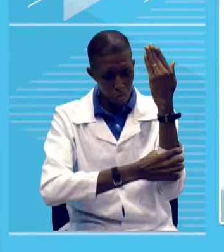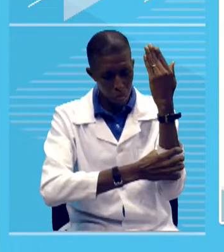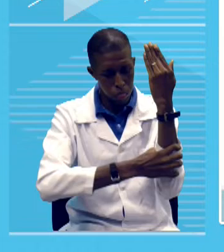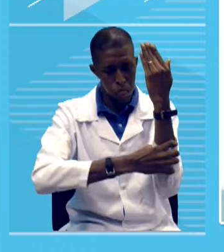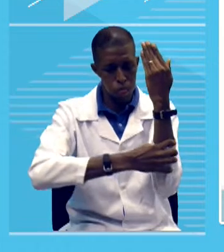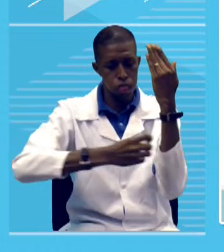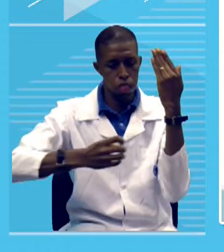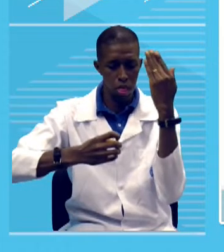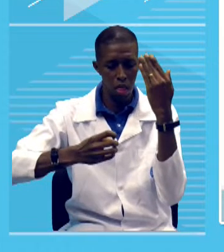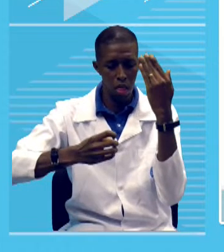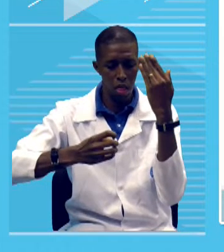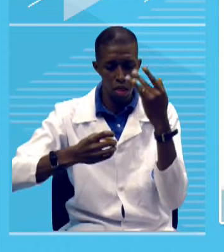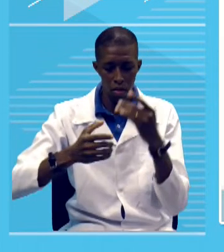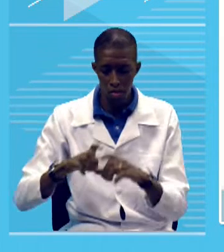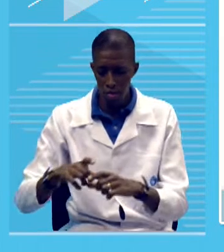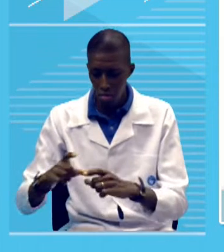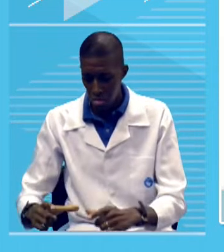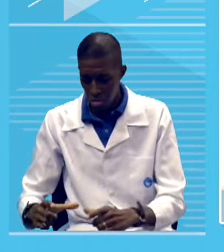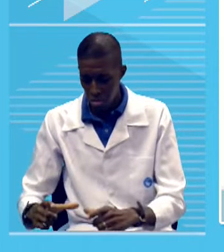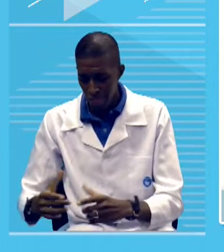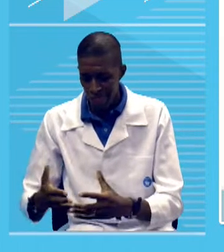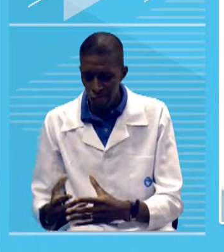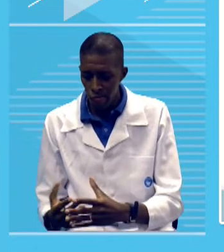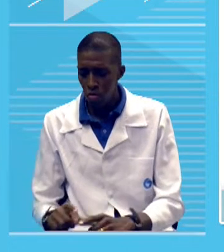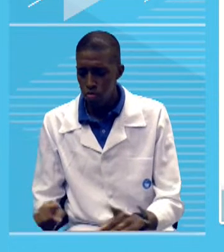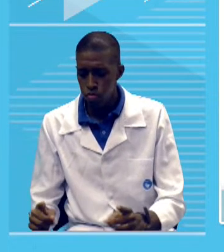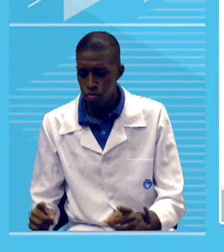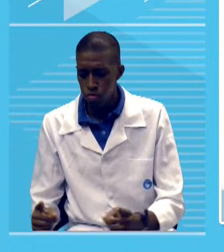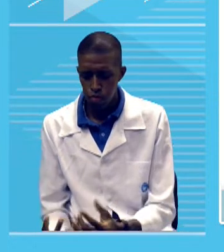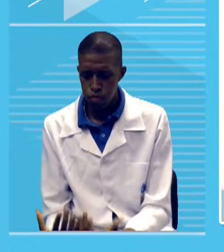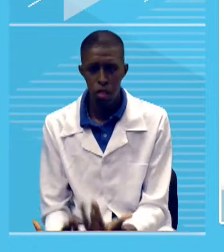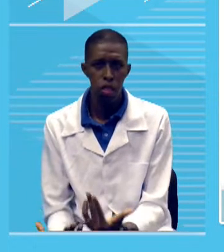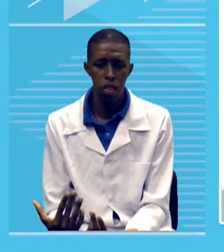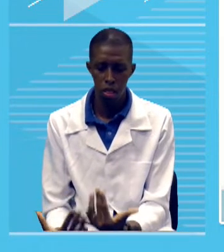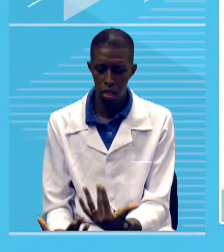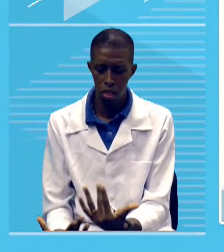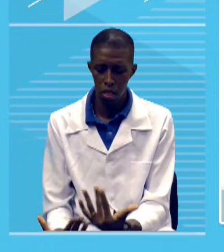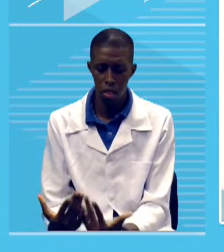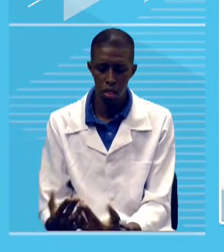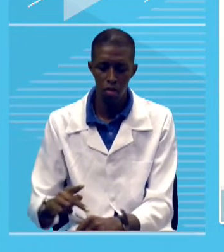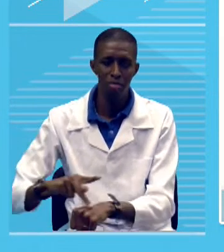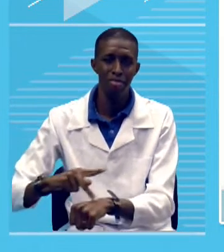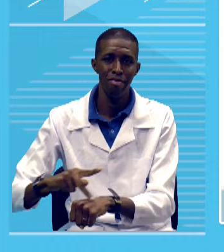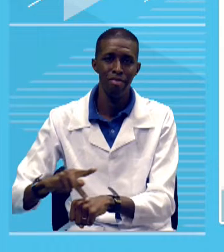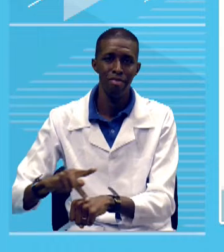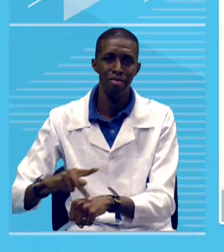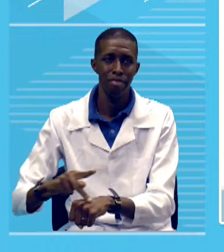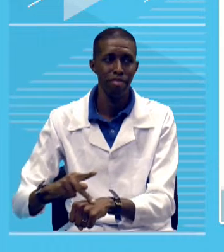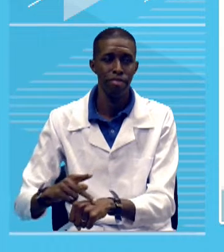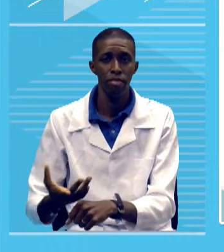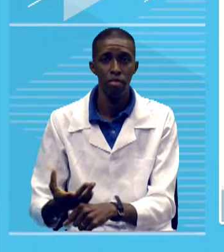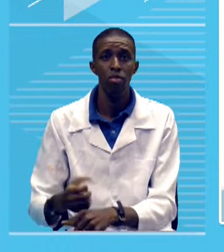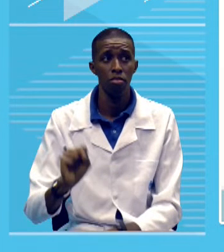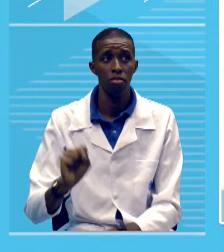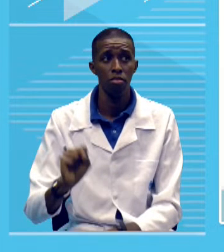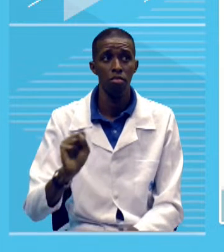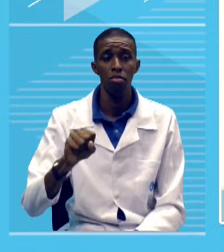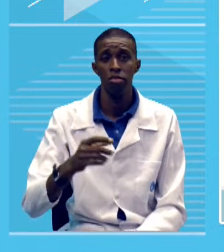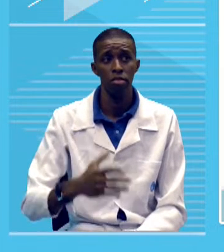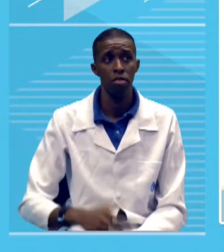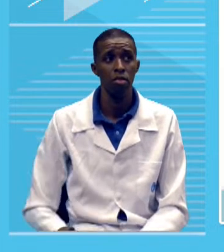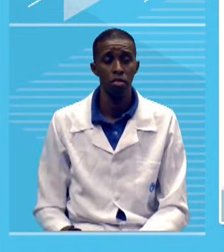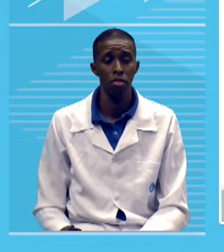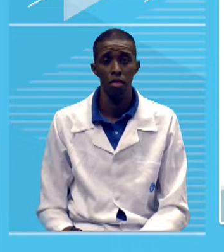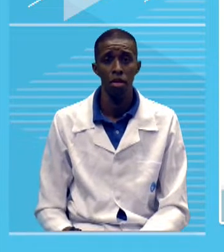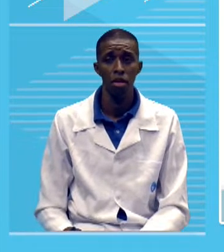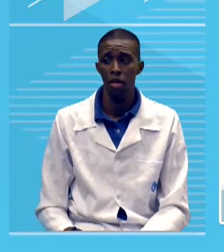Nações Unidas busca o que música mostrar para o mundo e algumas atividades de risco já tem que ser